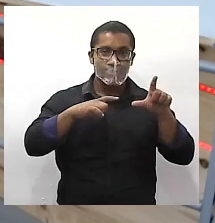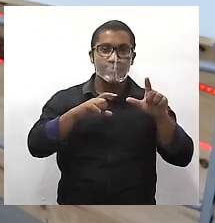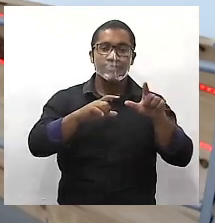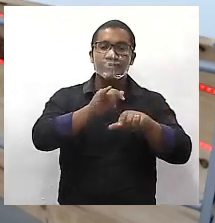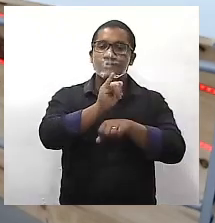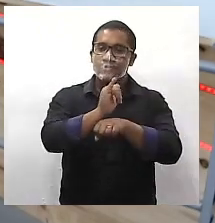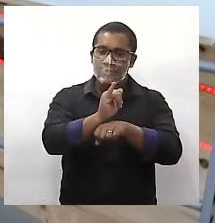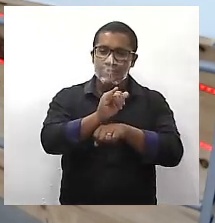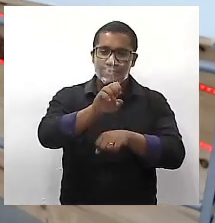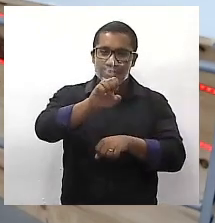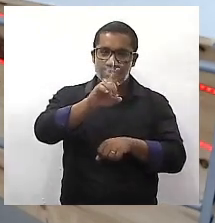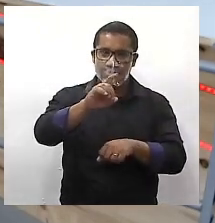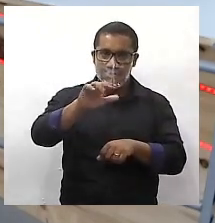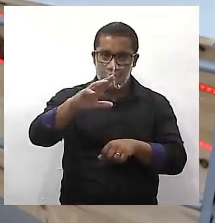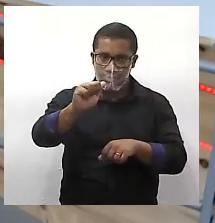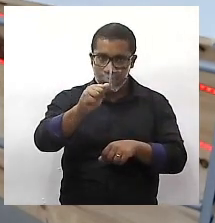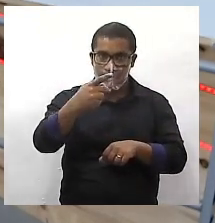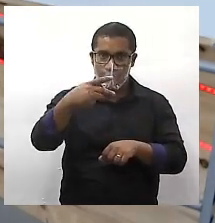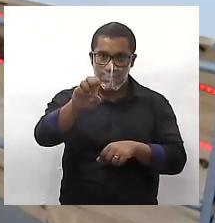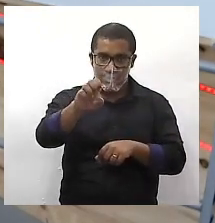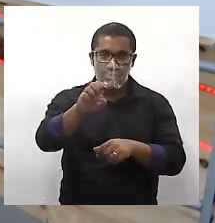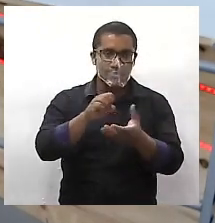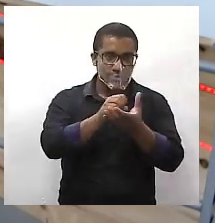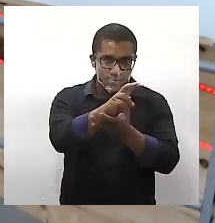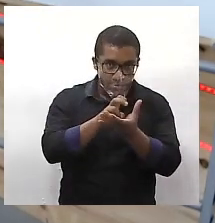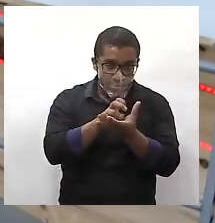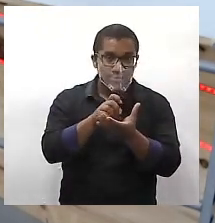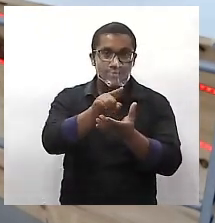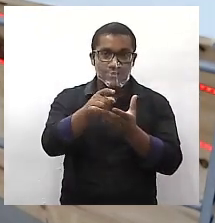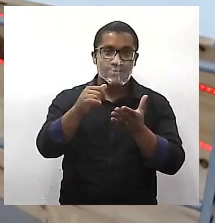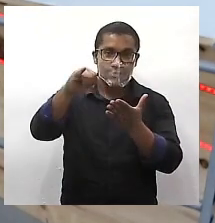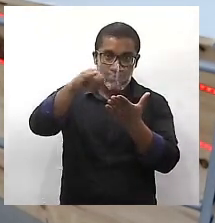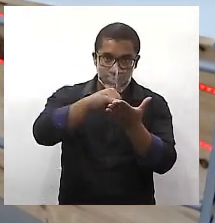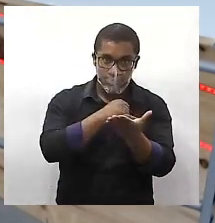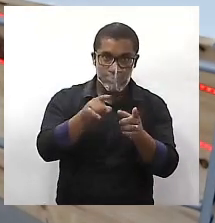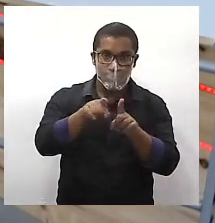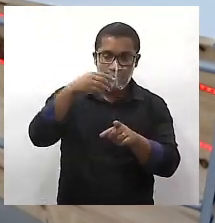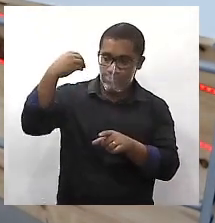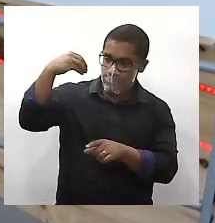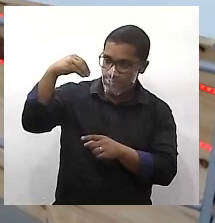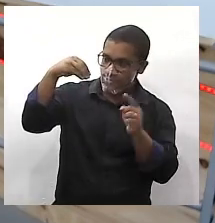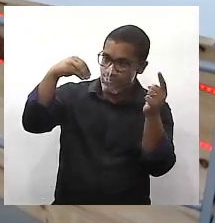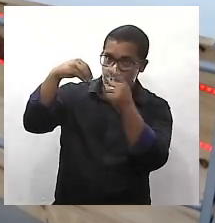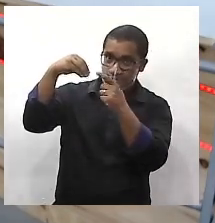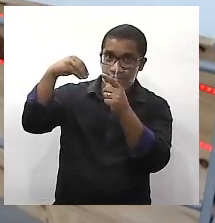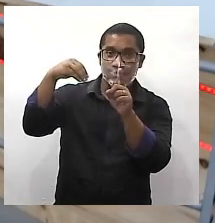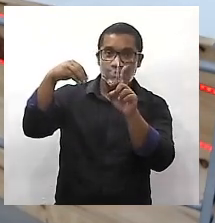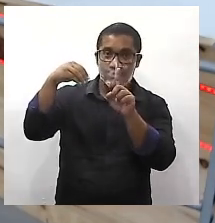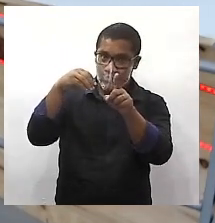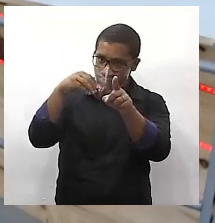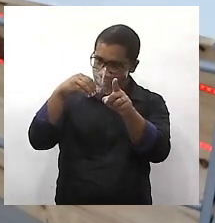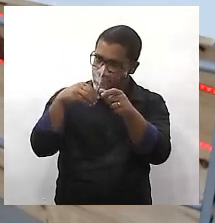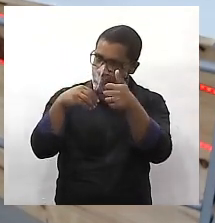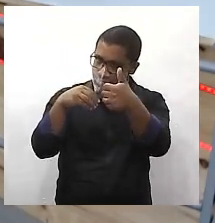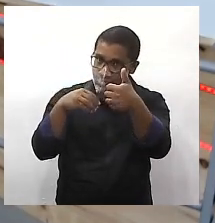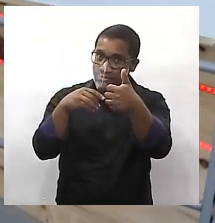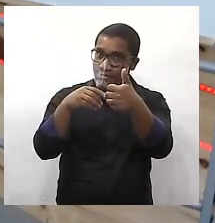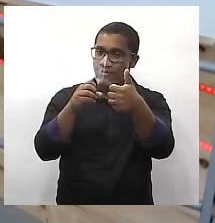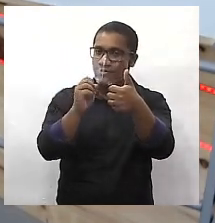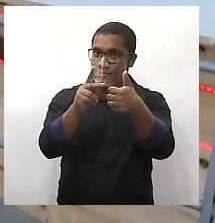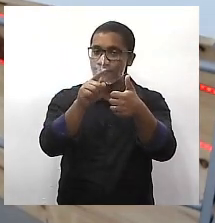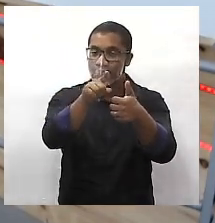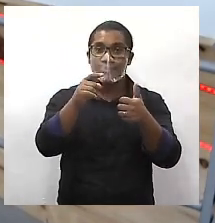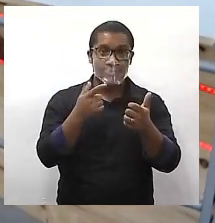EducaPE, se inscreve no canal, ativa o sininho, deixa teu like, tá? E assim, se você já quiser antecipar